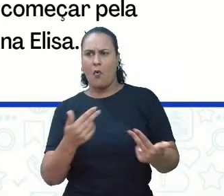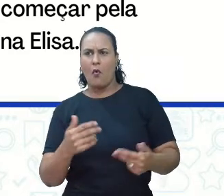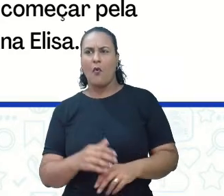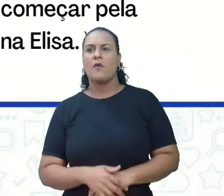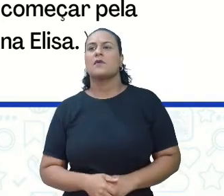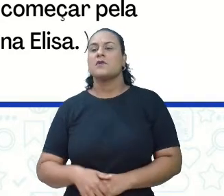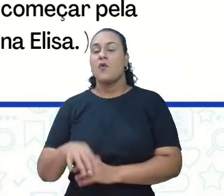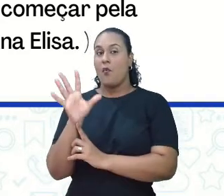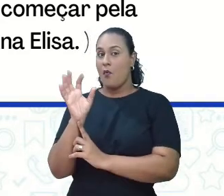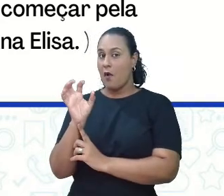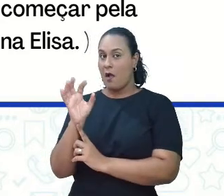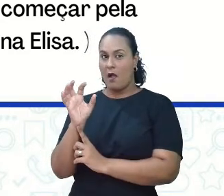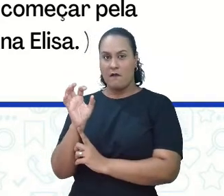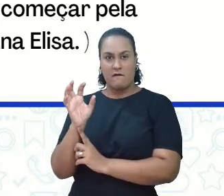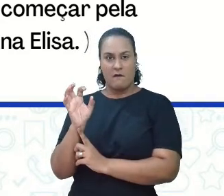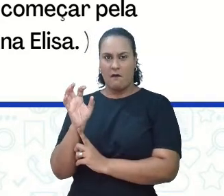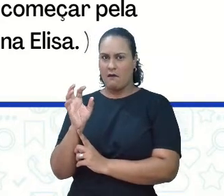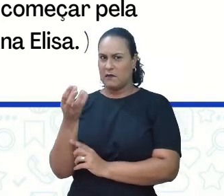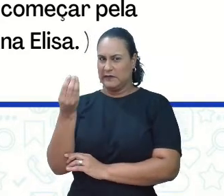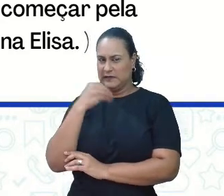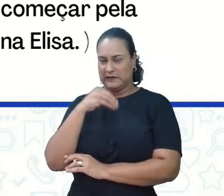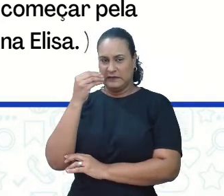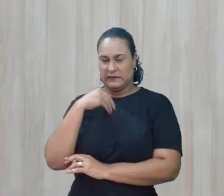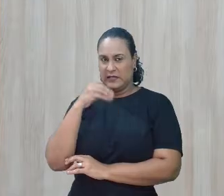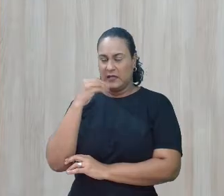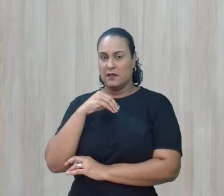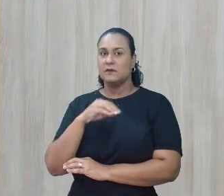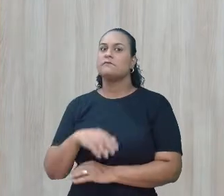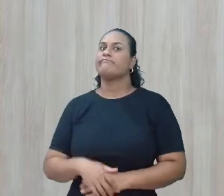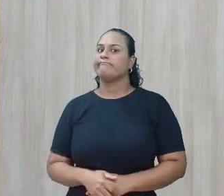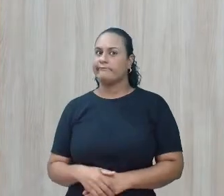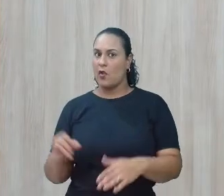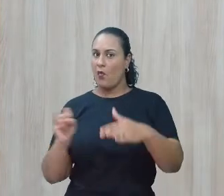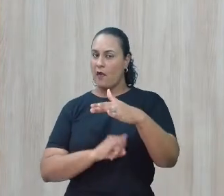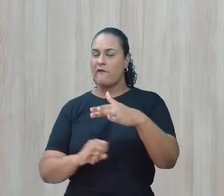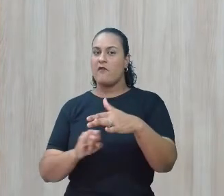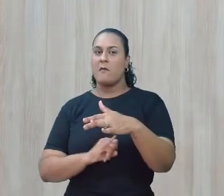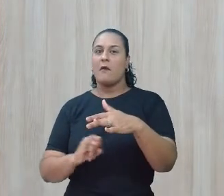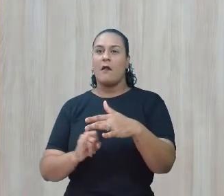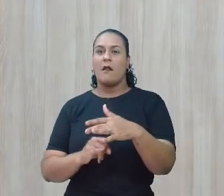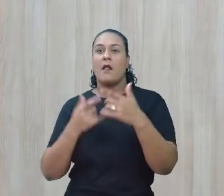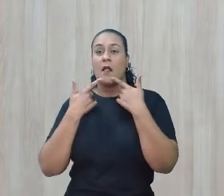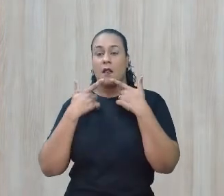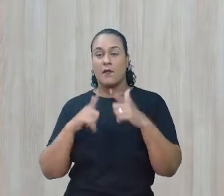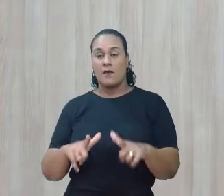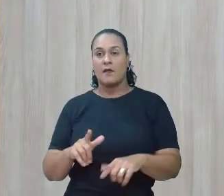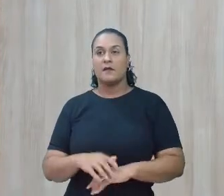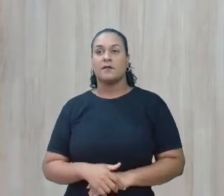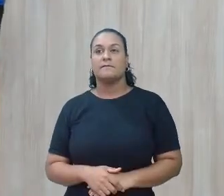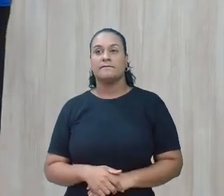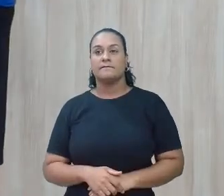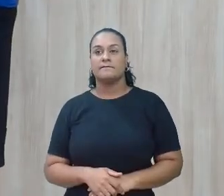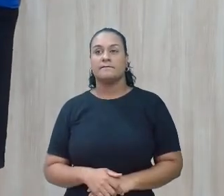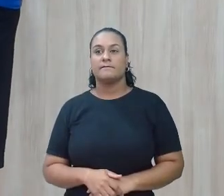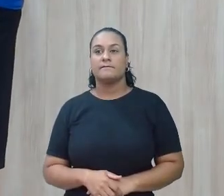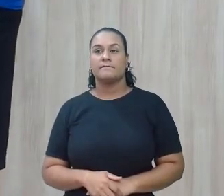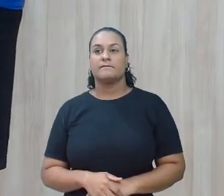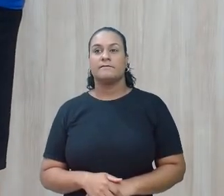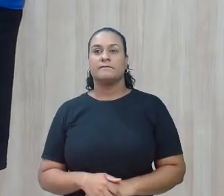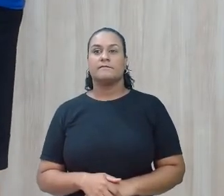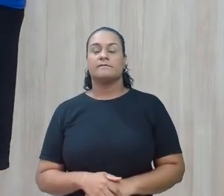o Wi-Fi não rolou dizer, a gente tem uma informalidade na linguagem, né, gente? Aqui, ó, já tinha destacado